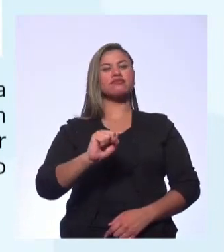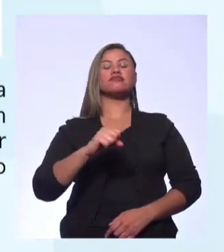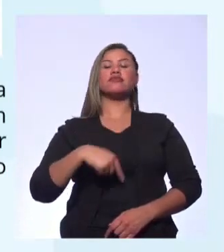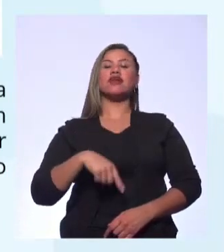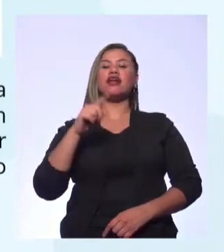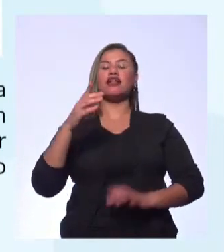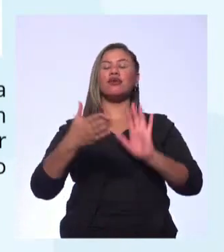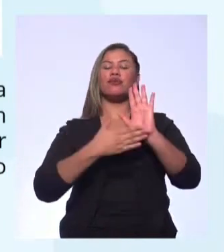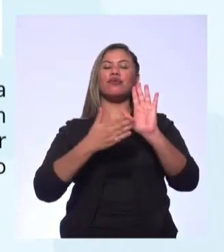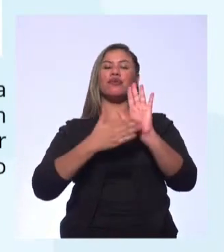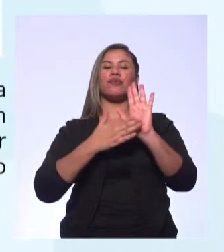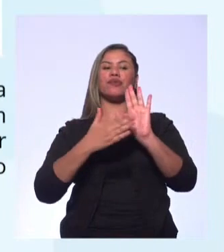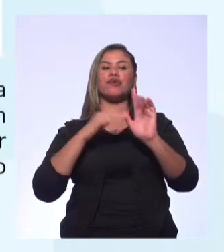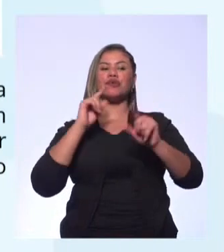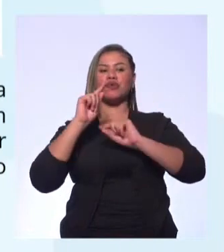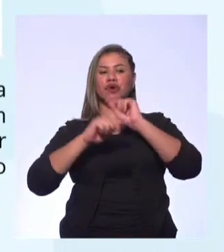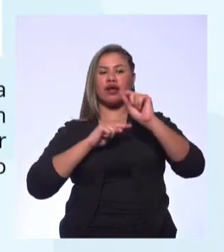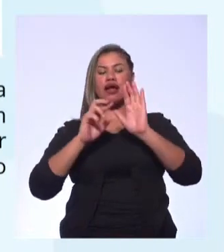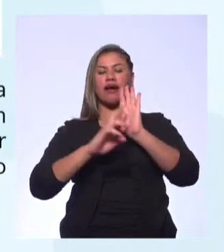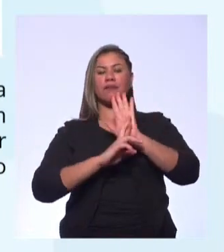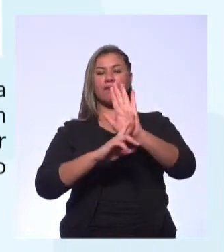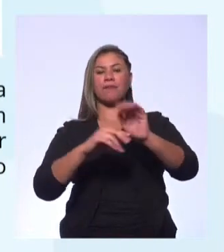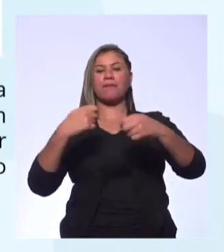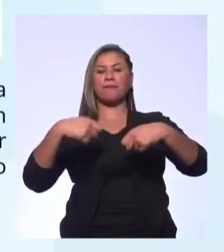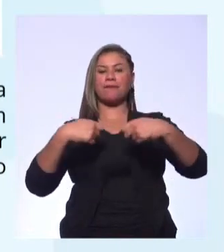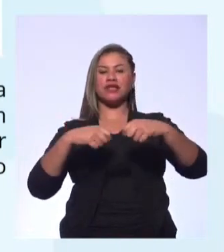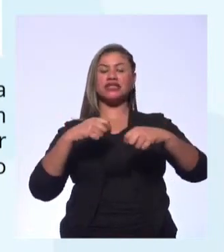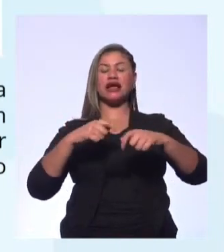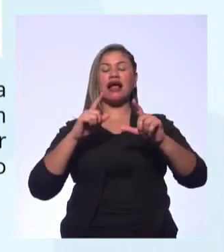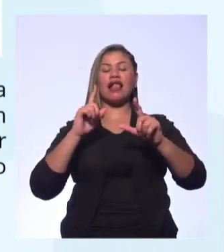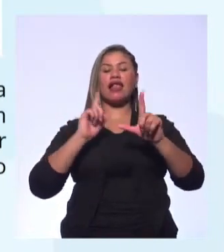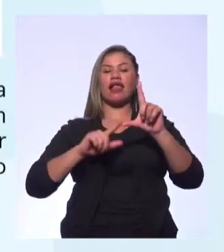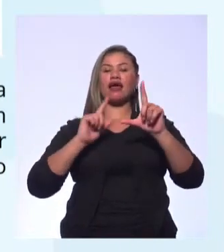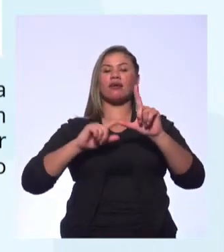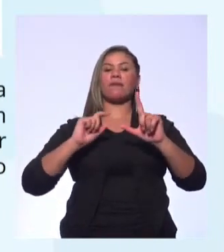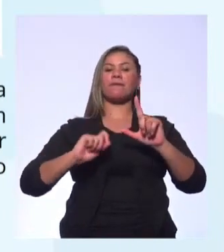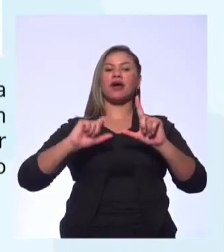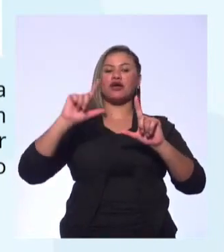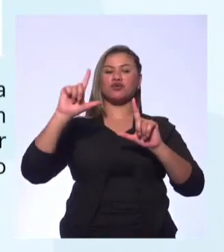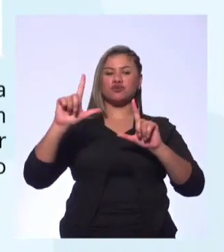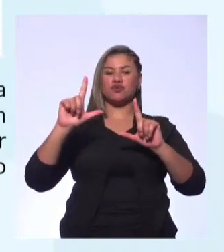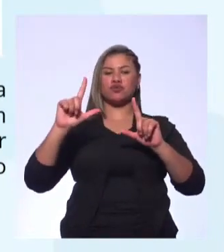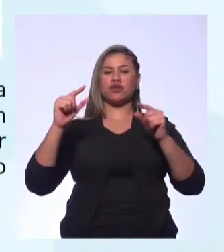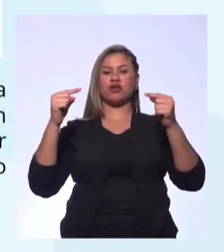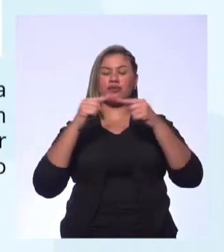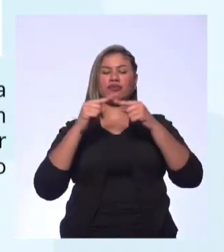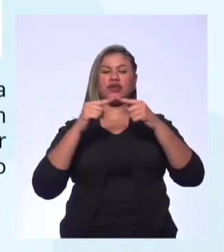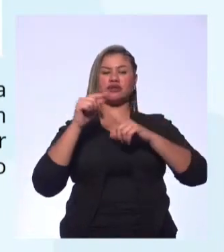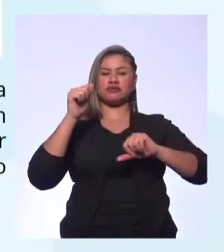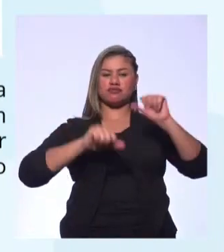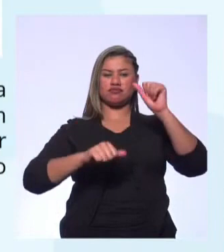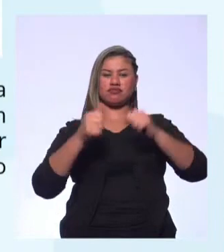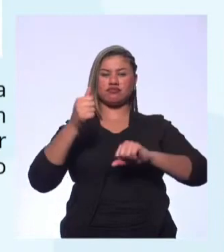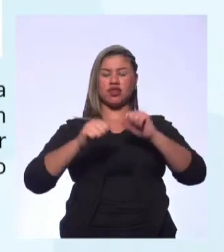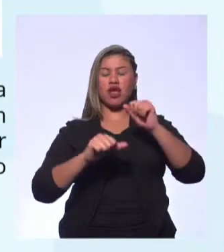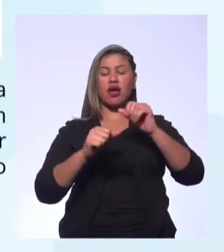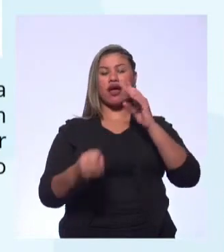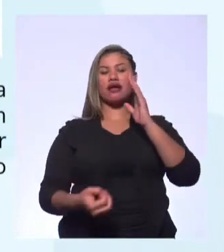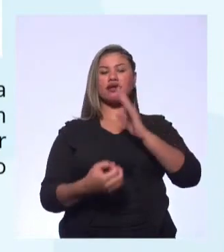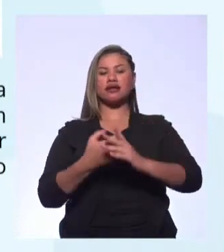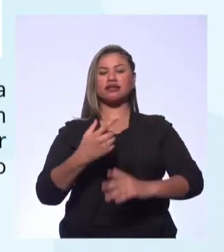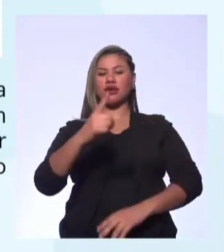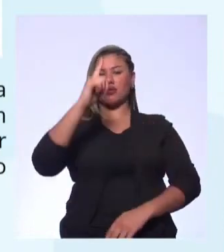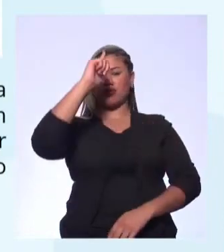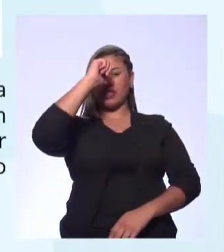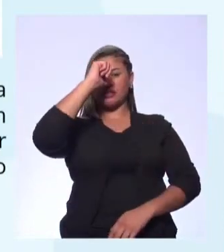Usando a letra maiúscula do nome do elemento químico, no caso, o nome do elemento químico na sua origem latim, né? No caso, o